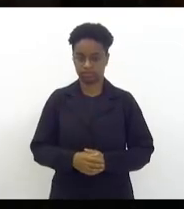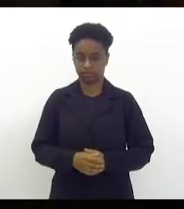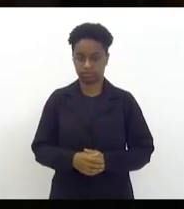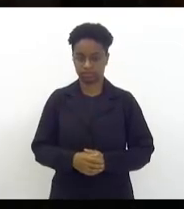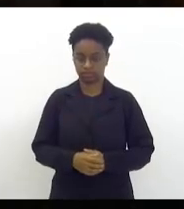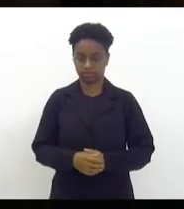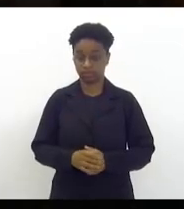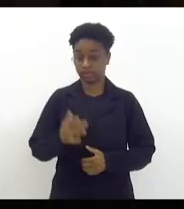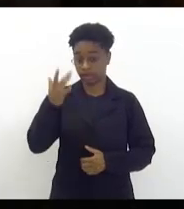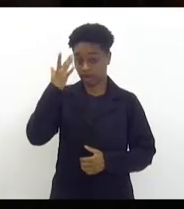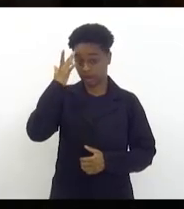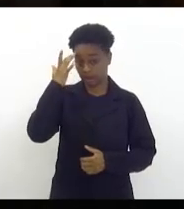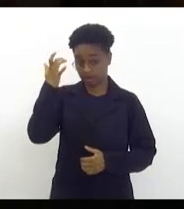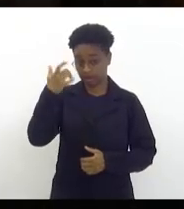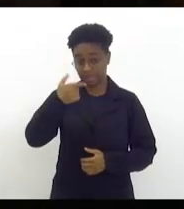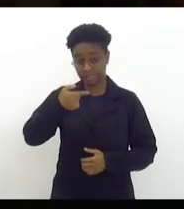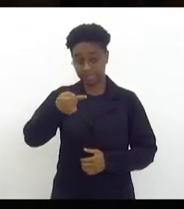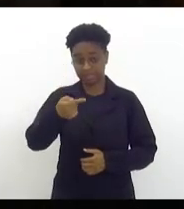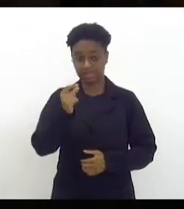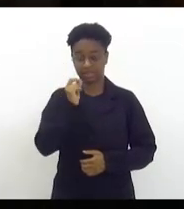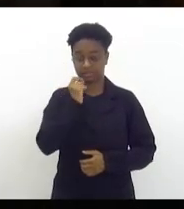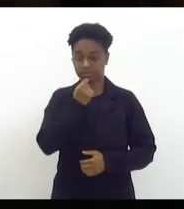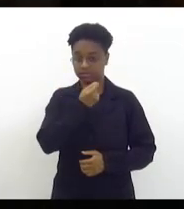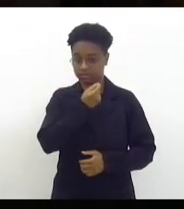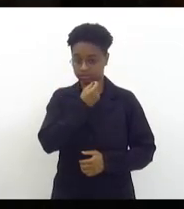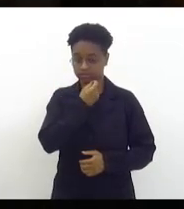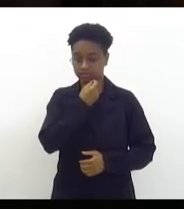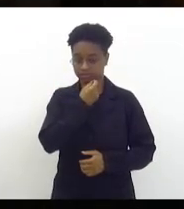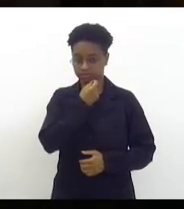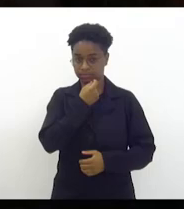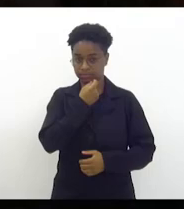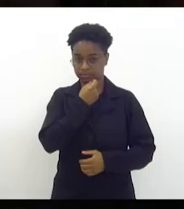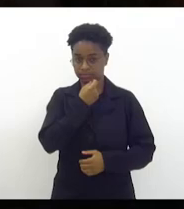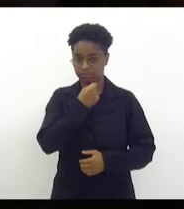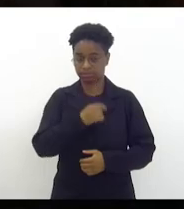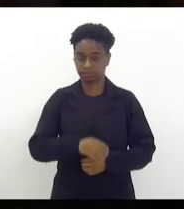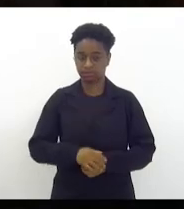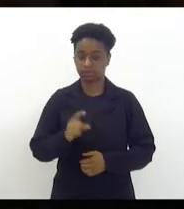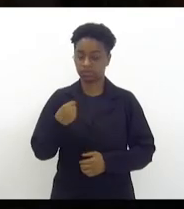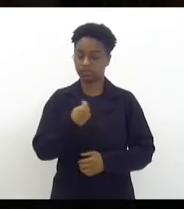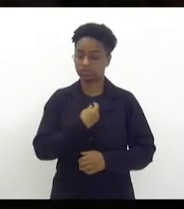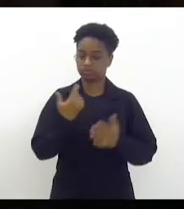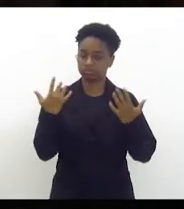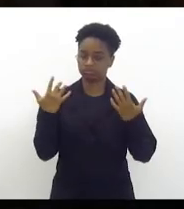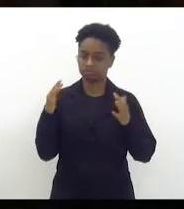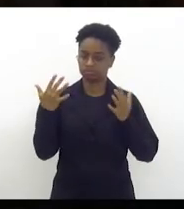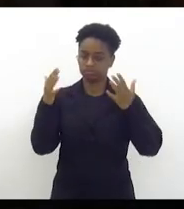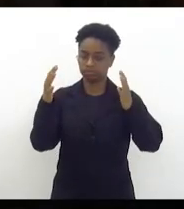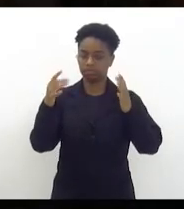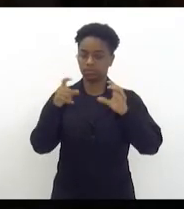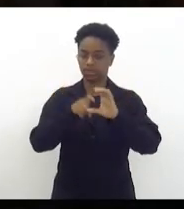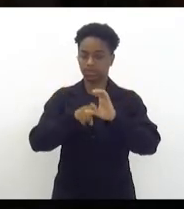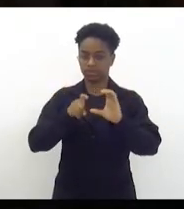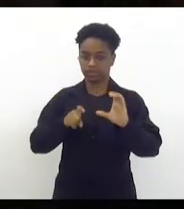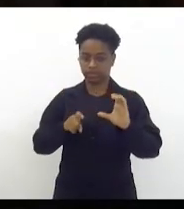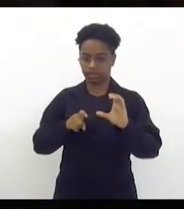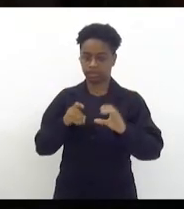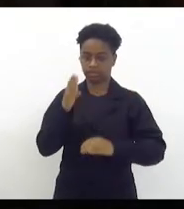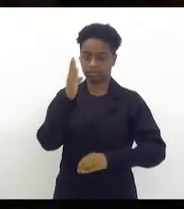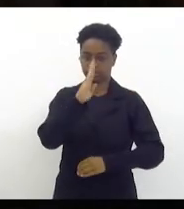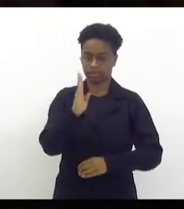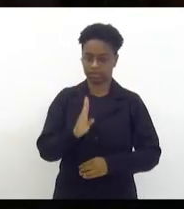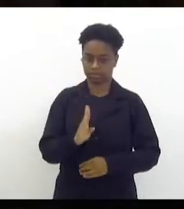Amanhã, 7 de setembro, se comemora a independência